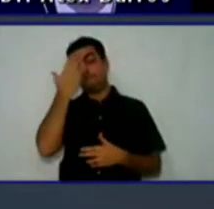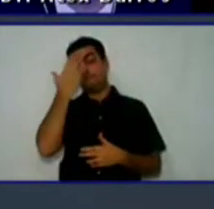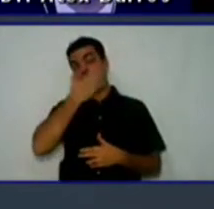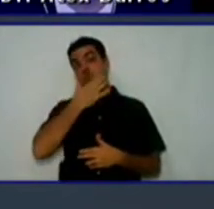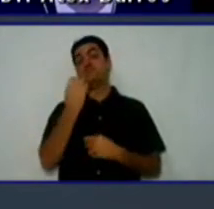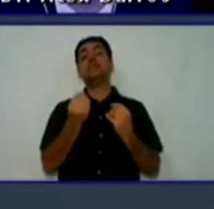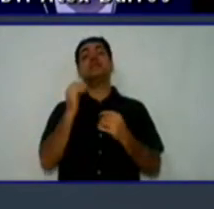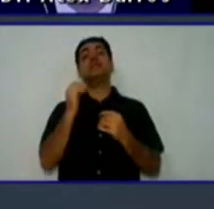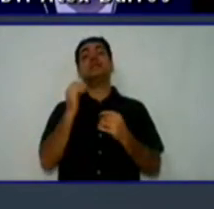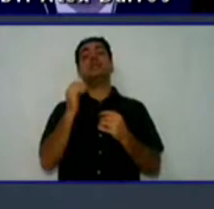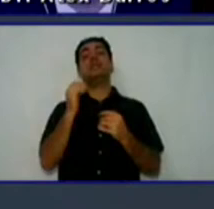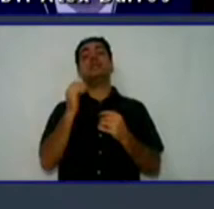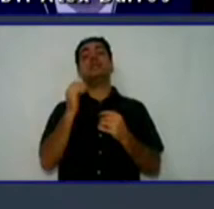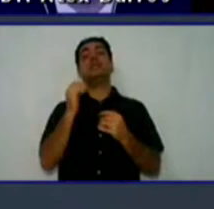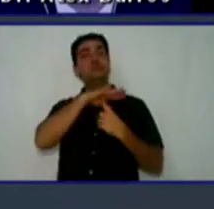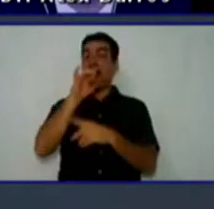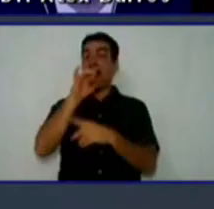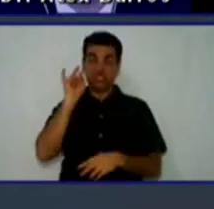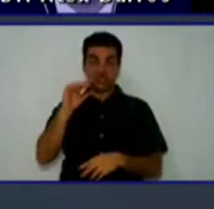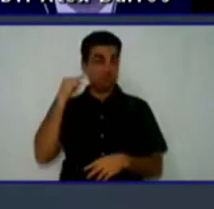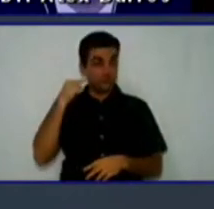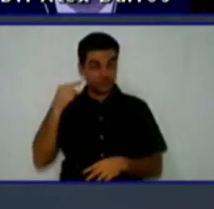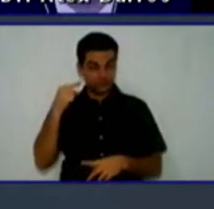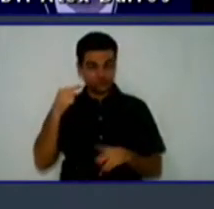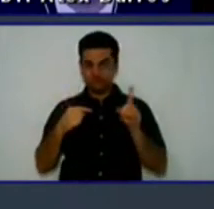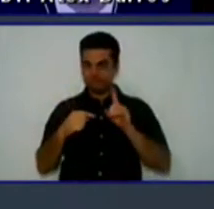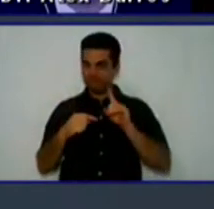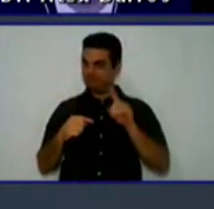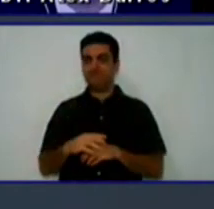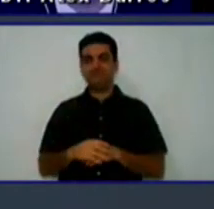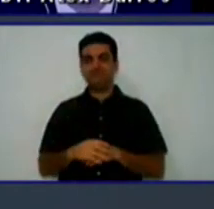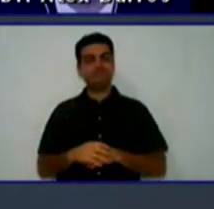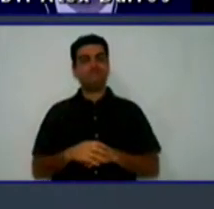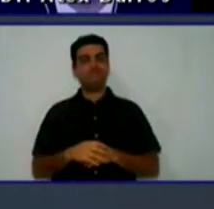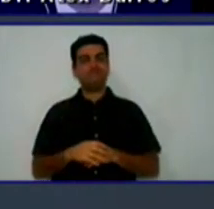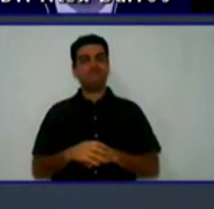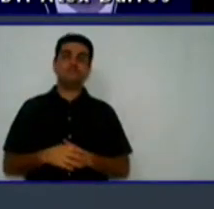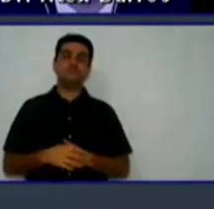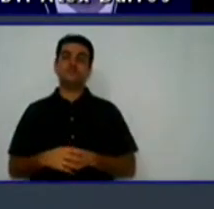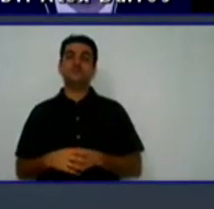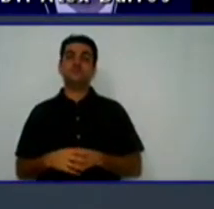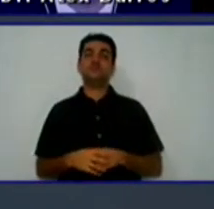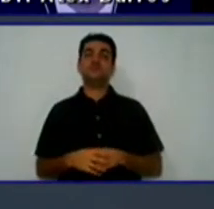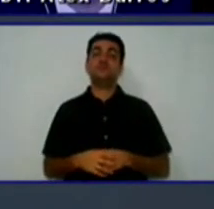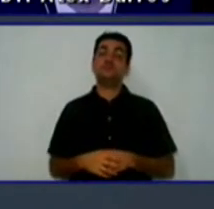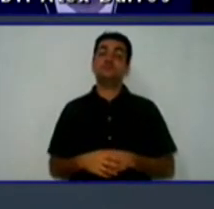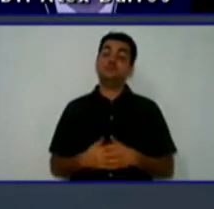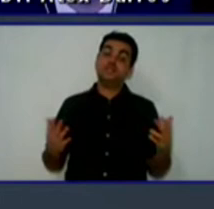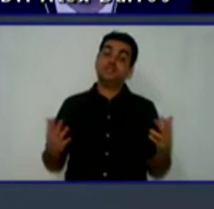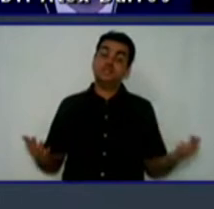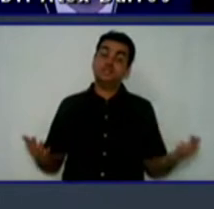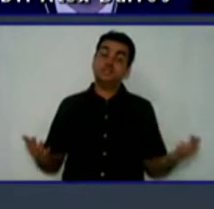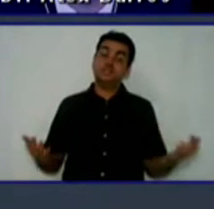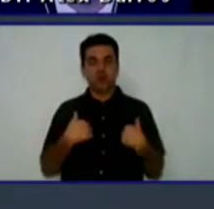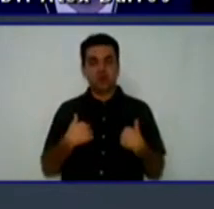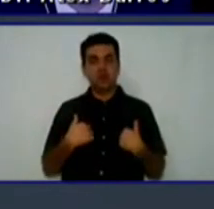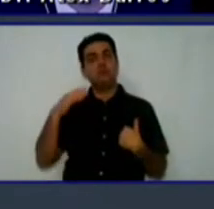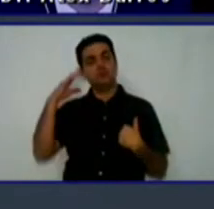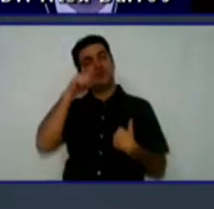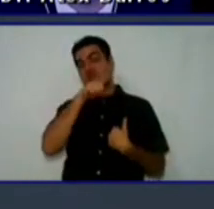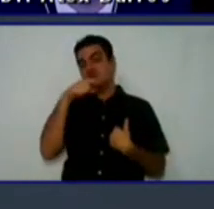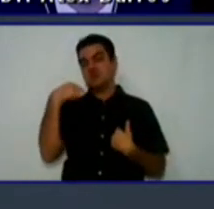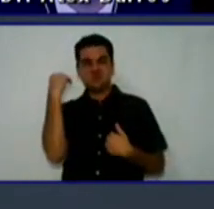davam exclusivamente no interesse partidário. Faz-se necessário coibir práticas recorrentes quanto à